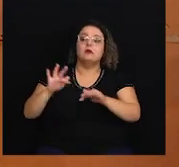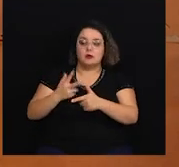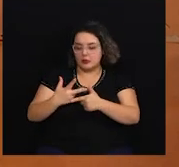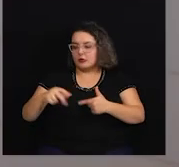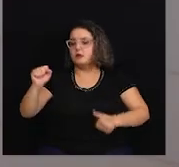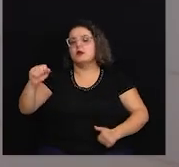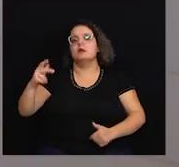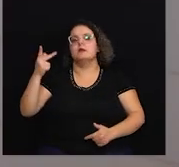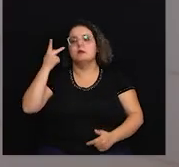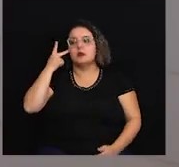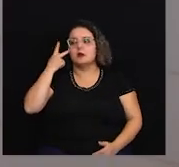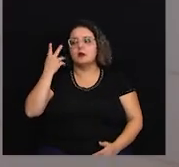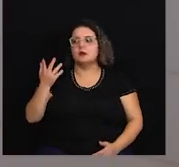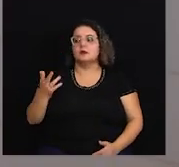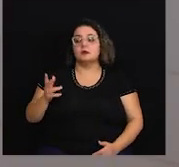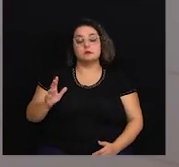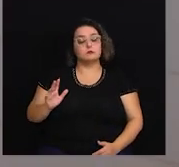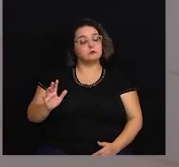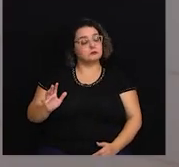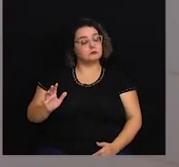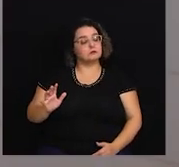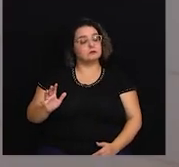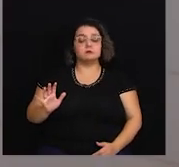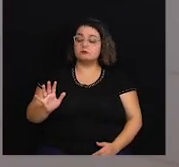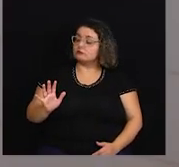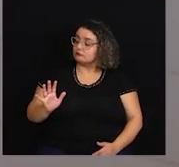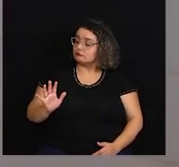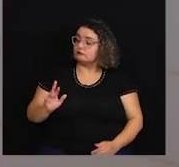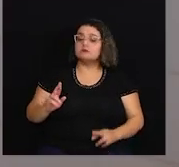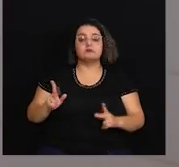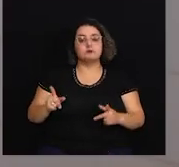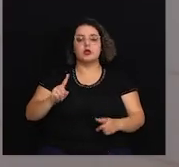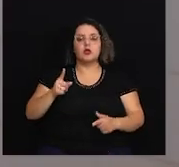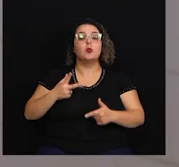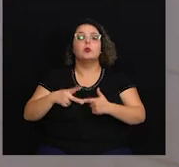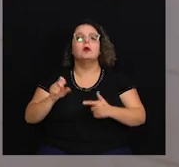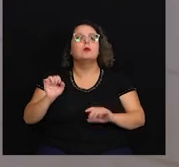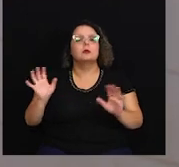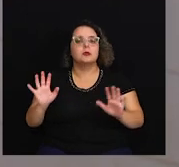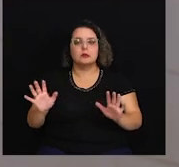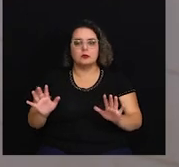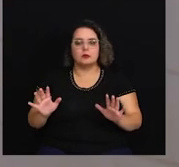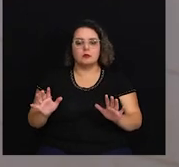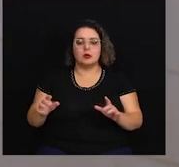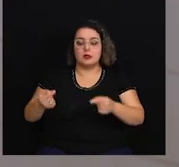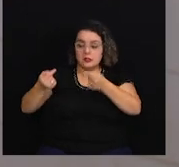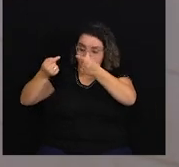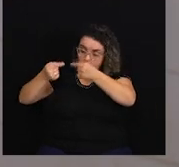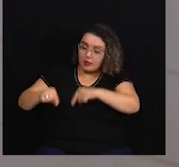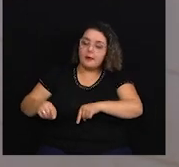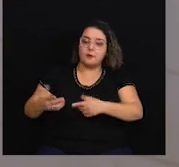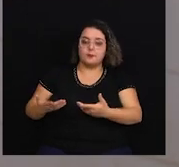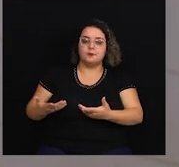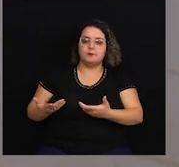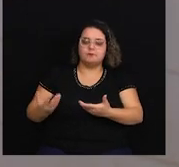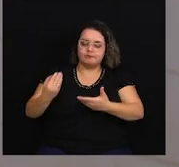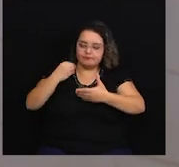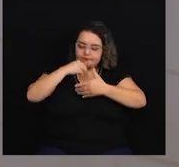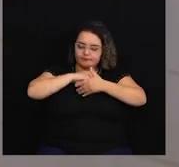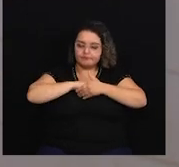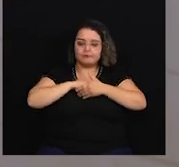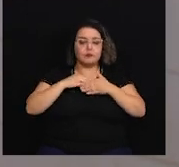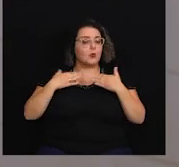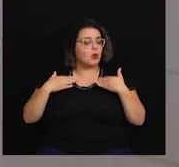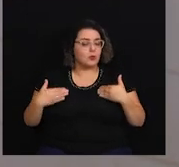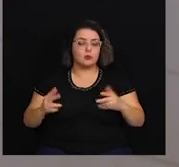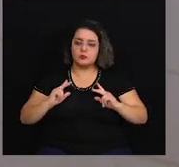paulista ela já olha com outro aí né o fato de ser campeão esse negócio da competição isso tá impregnado na